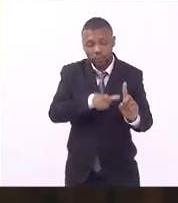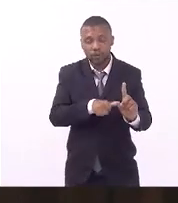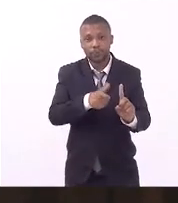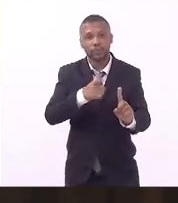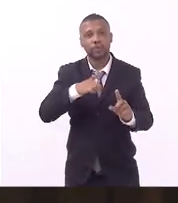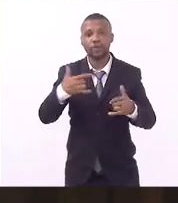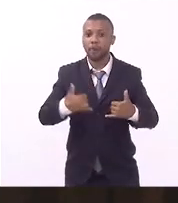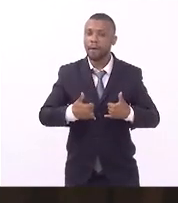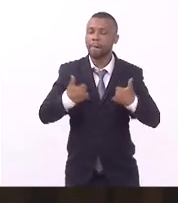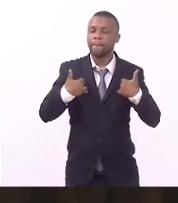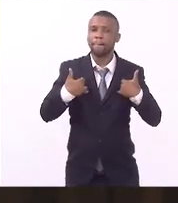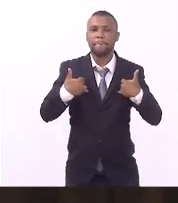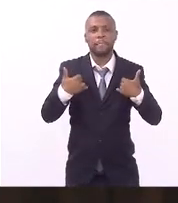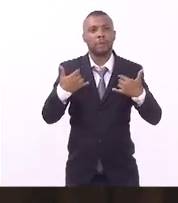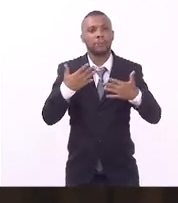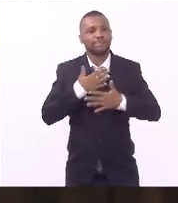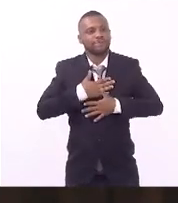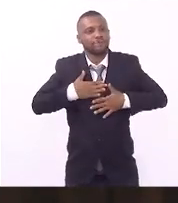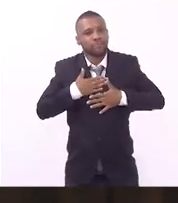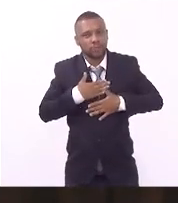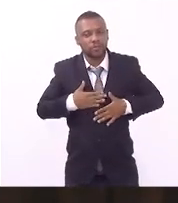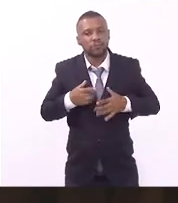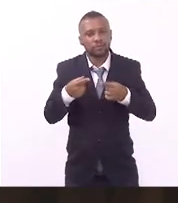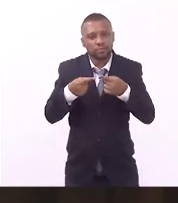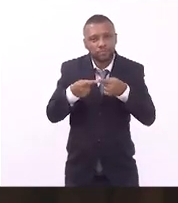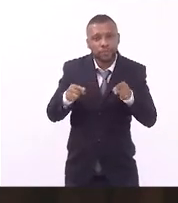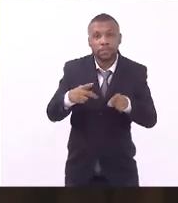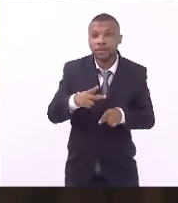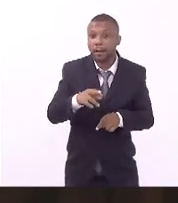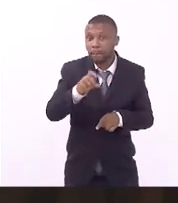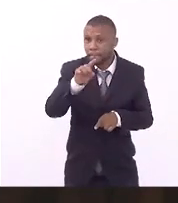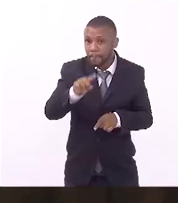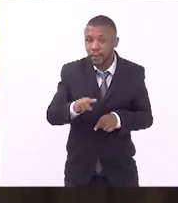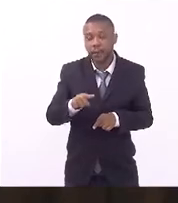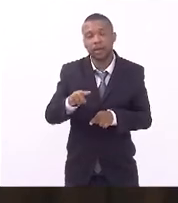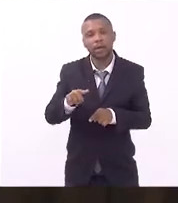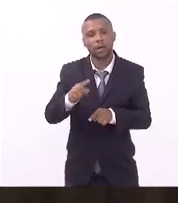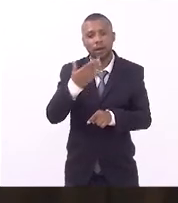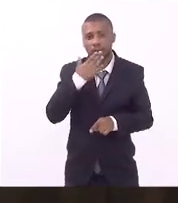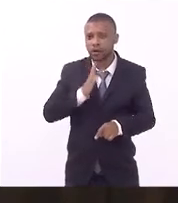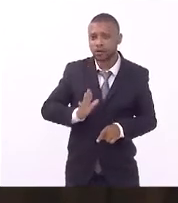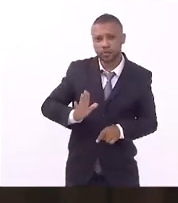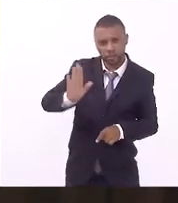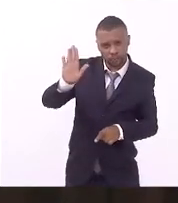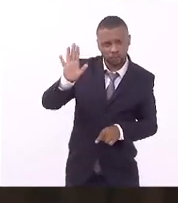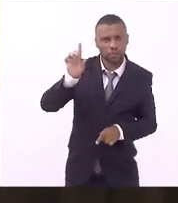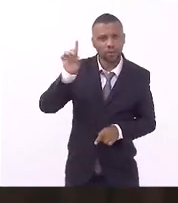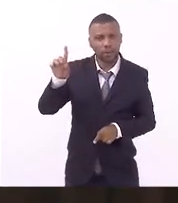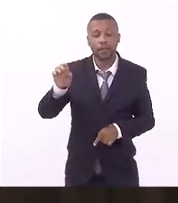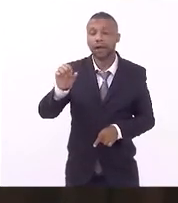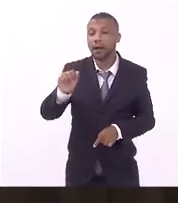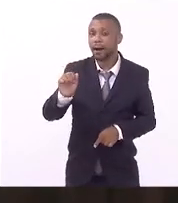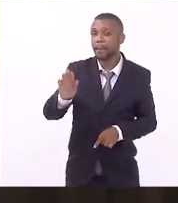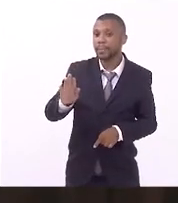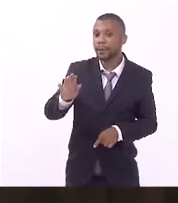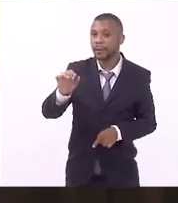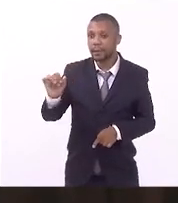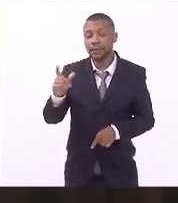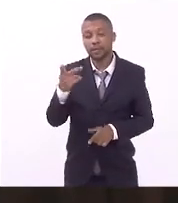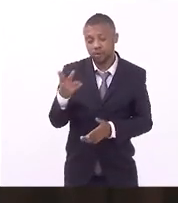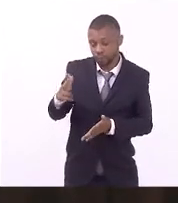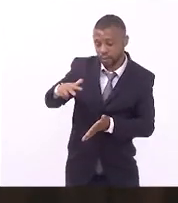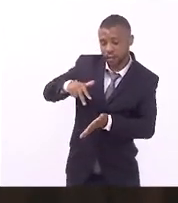o prazer imenso de fazer o lançamento da minha pré-candidatura na ABI. Então, estar aqui nessa noite,